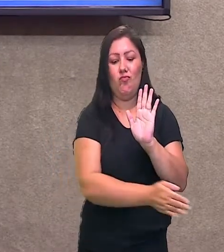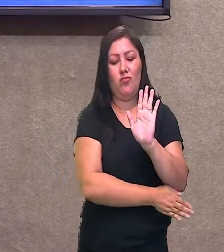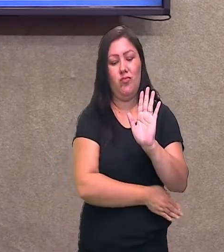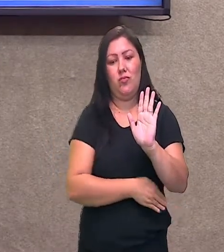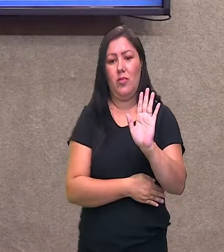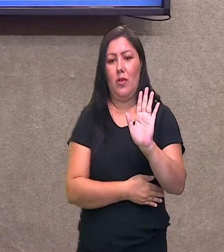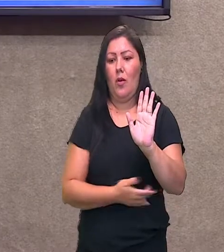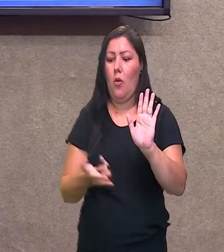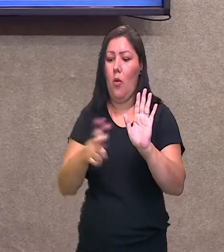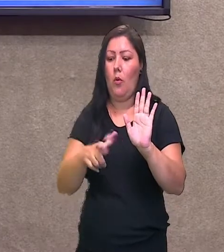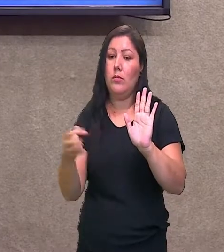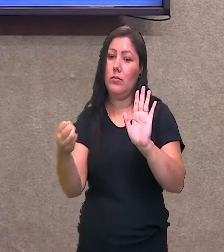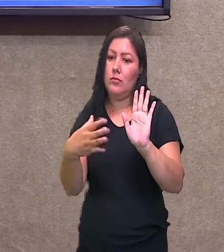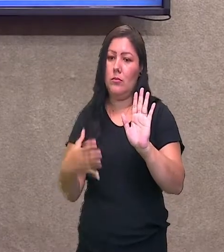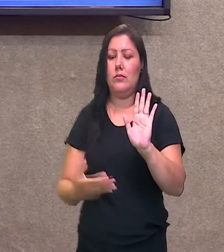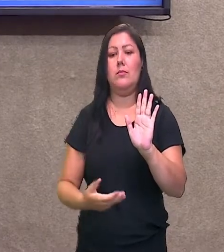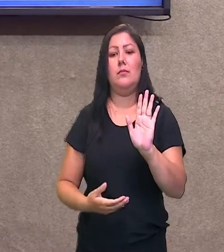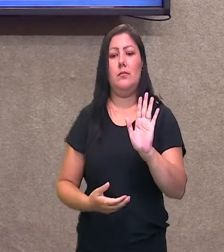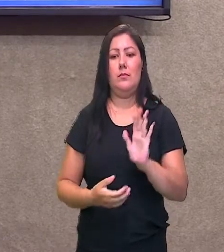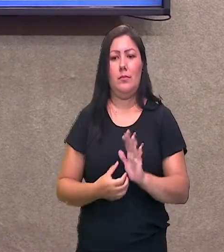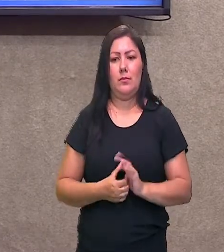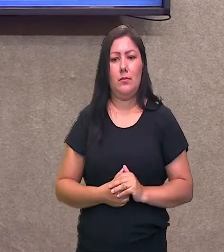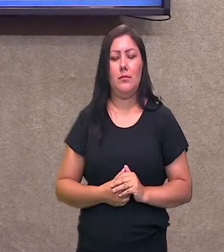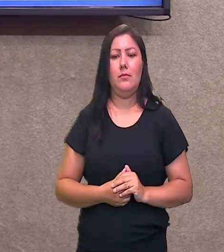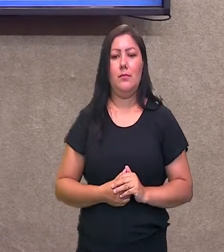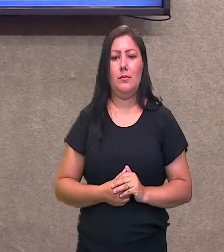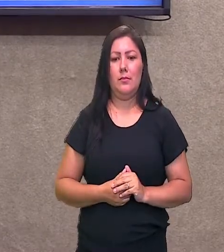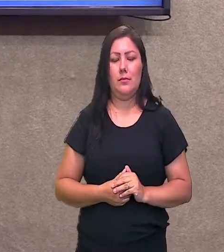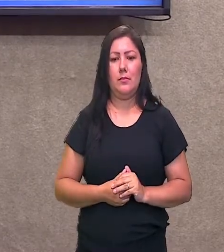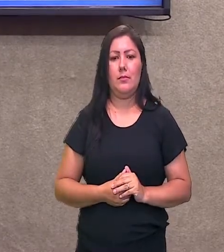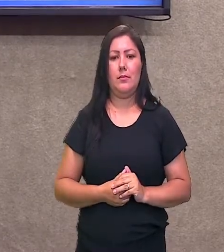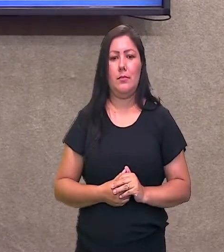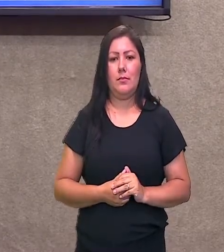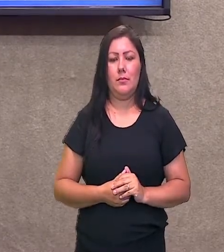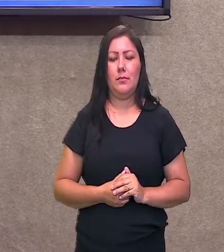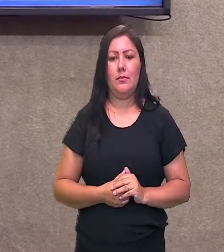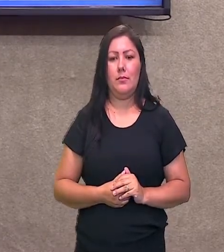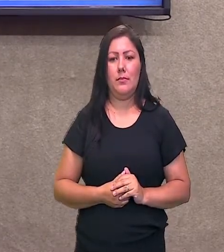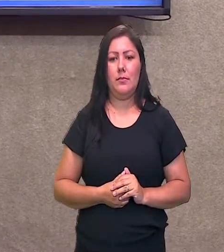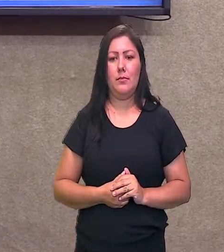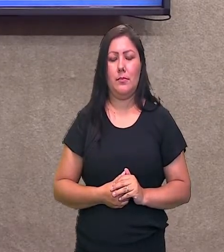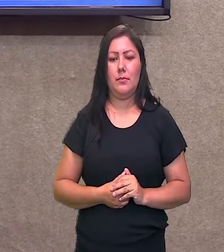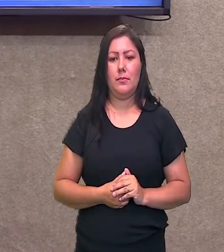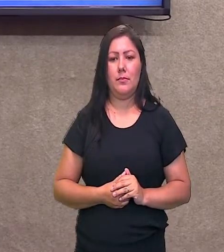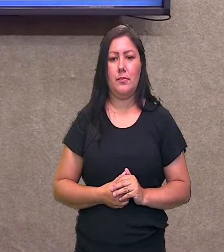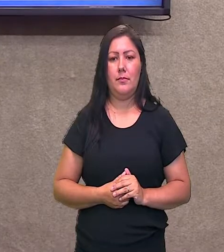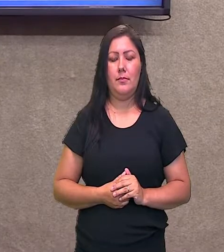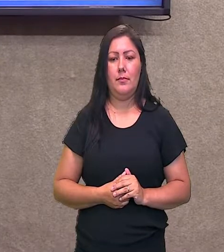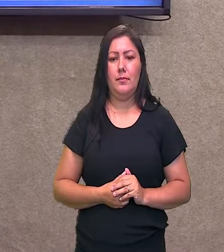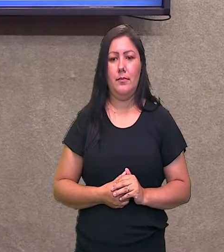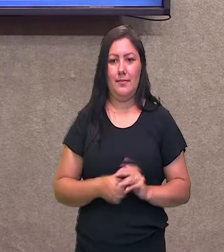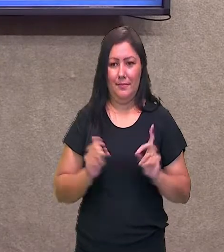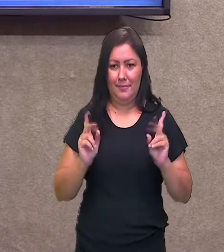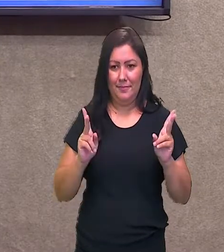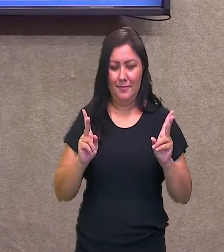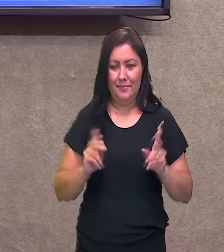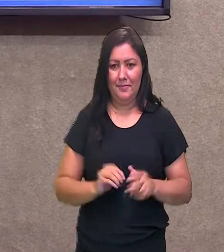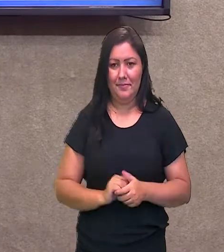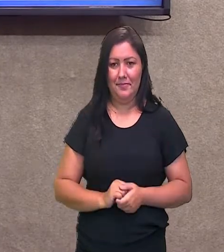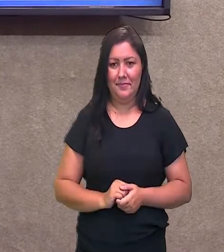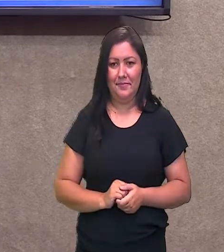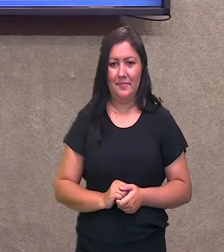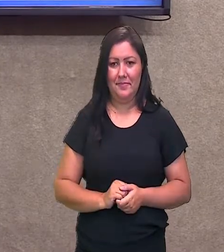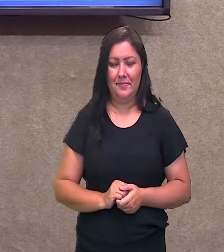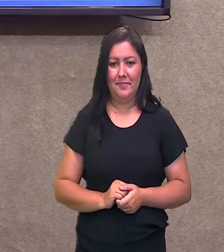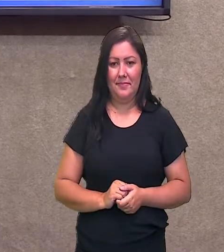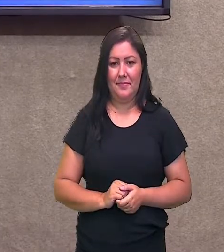está desatualizado. Se o mapa está desatualizado, ele perdeu a sua validade. Ok? Para